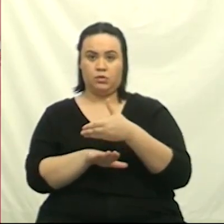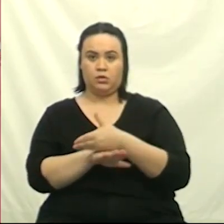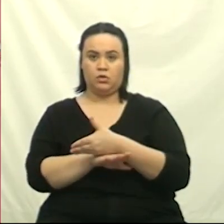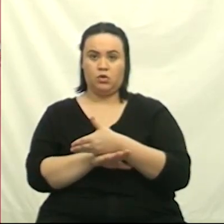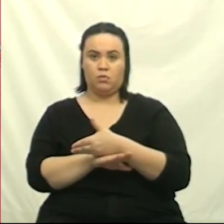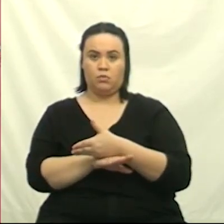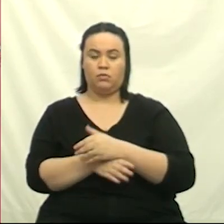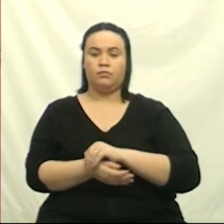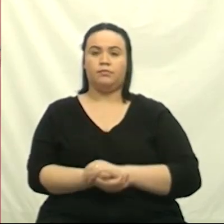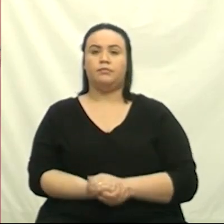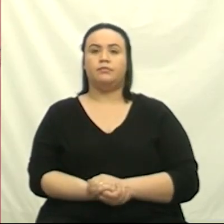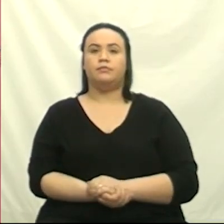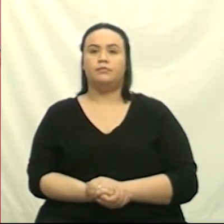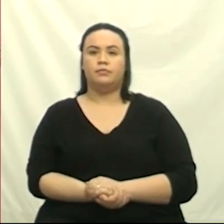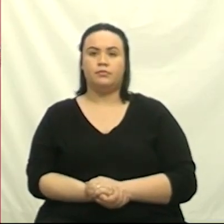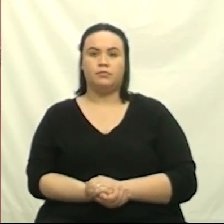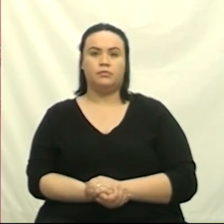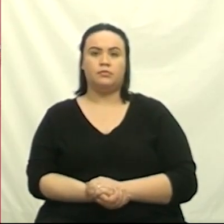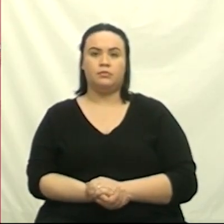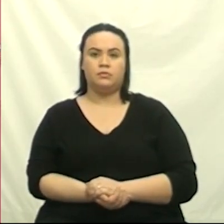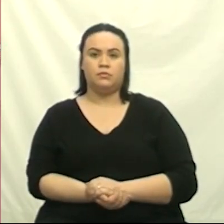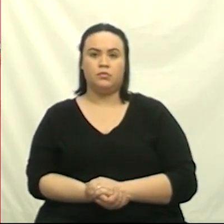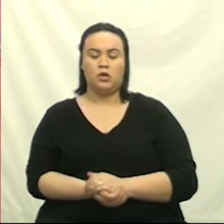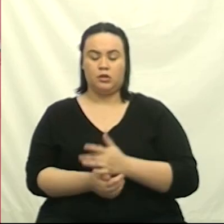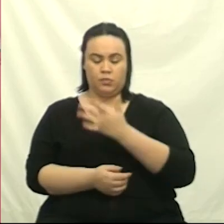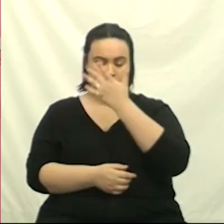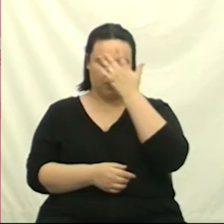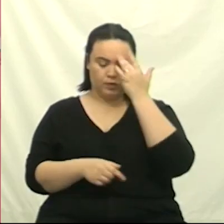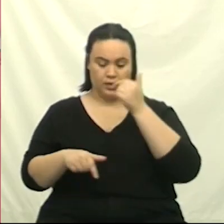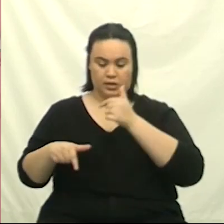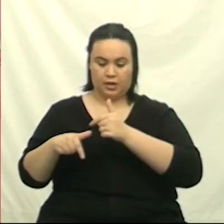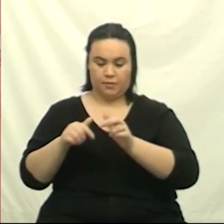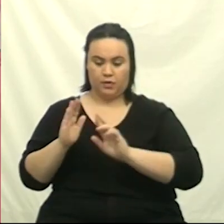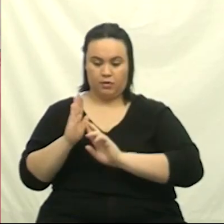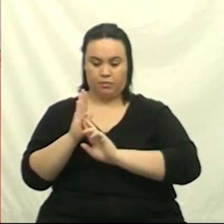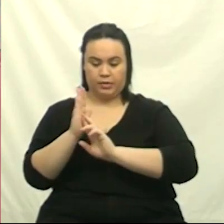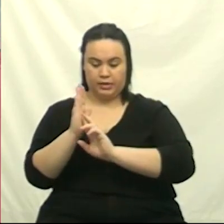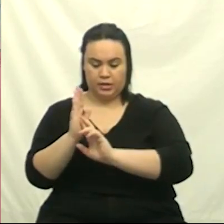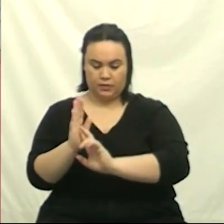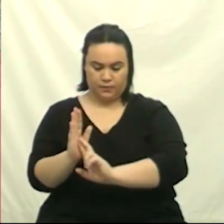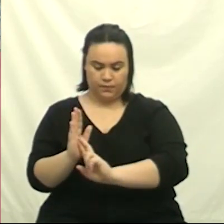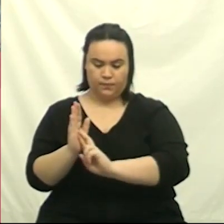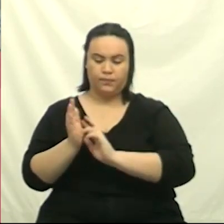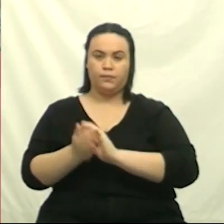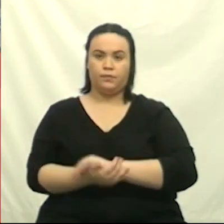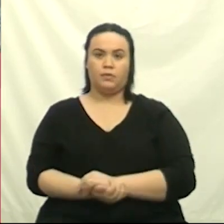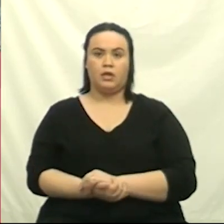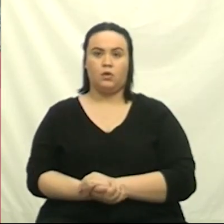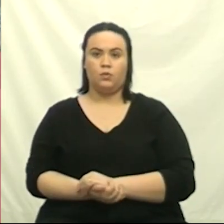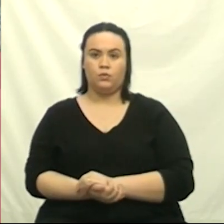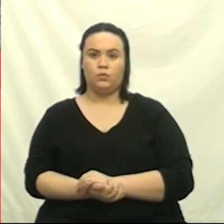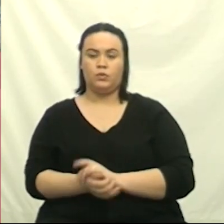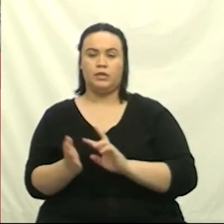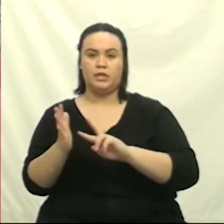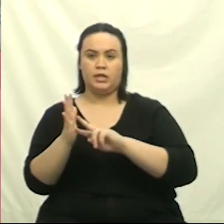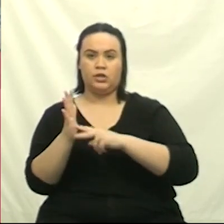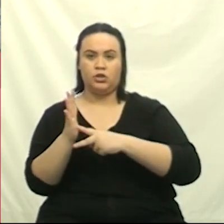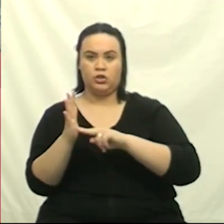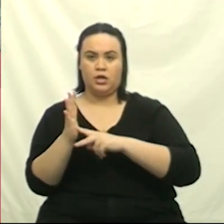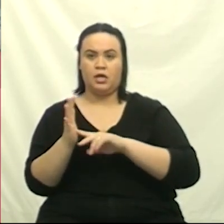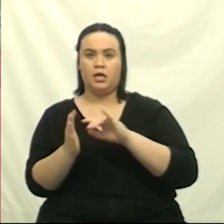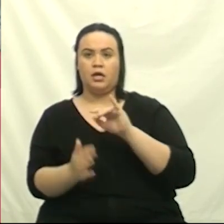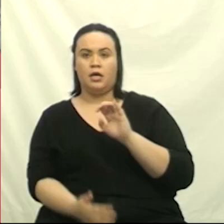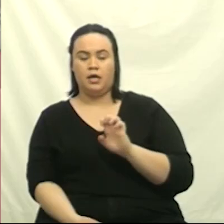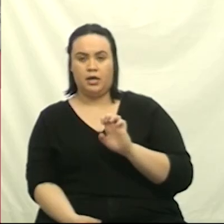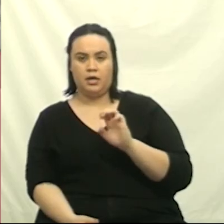associado os trabalhadores que representam o sindicato da Embralite